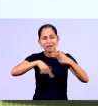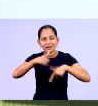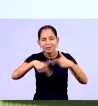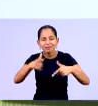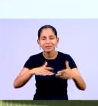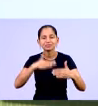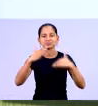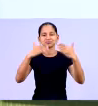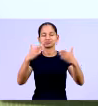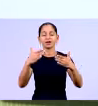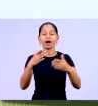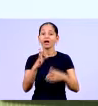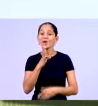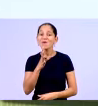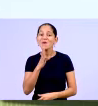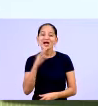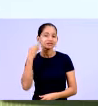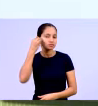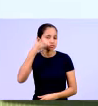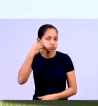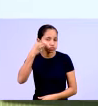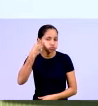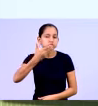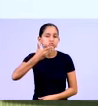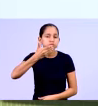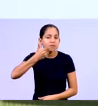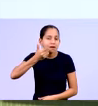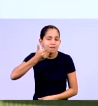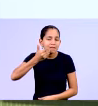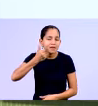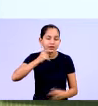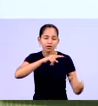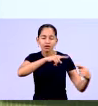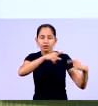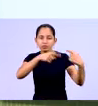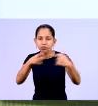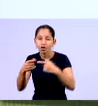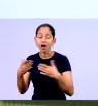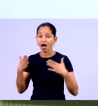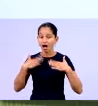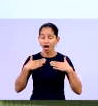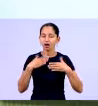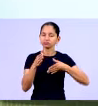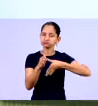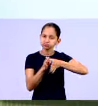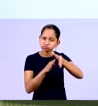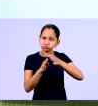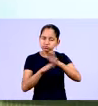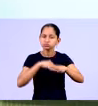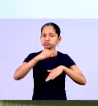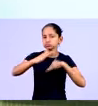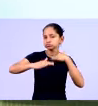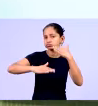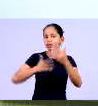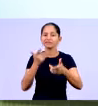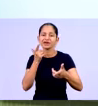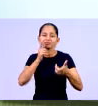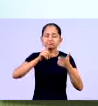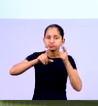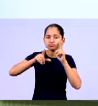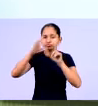o funcionamento. Aqui nós damos as direções, nós damos subsídios para que vocês